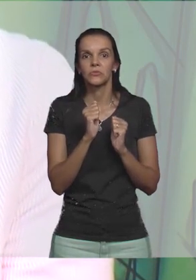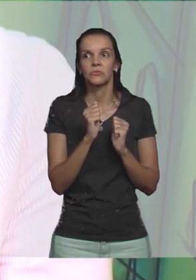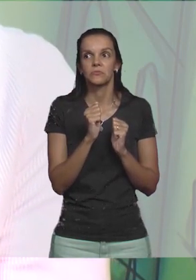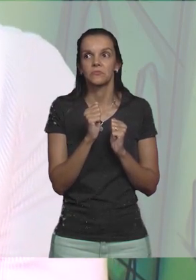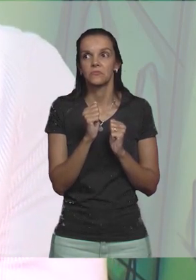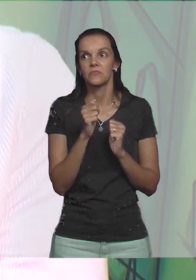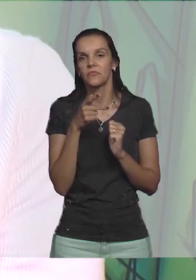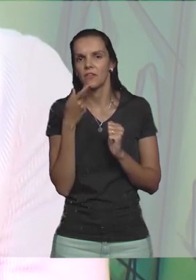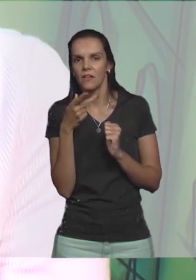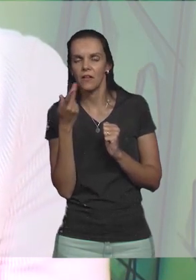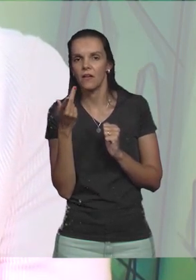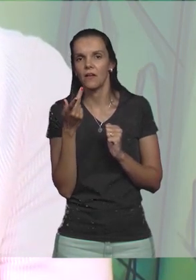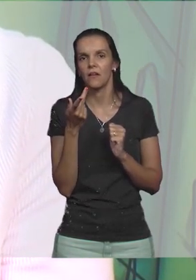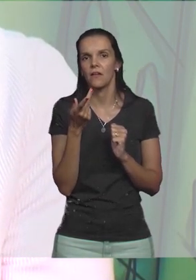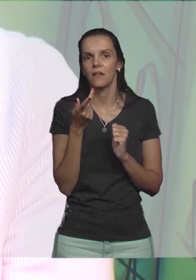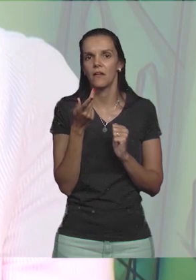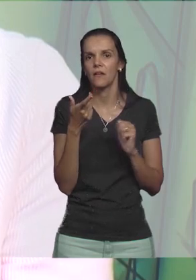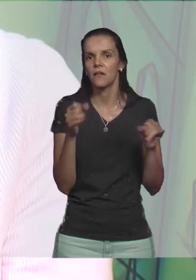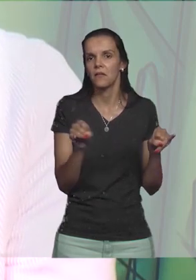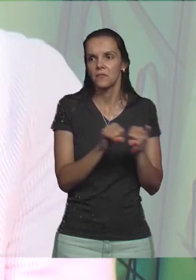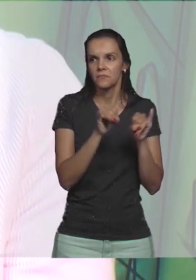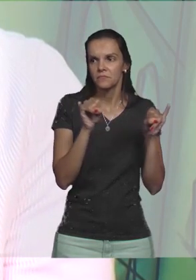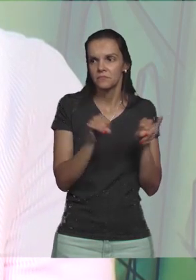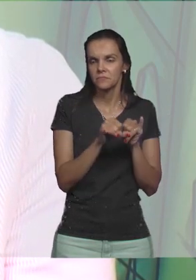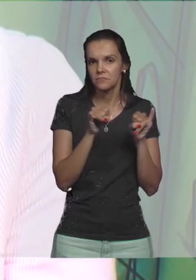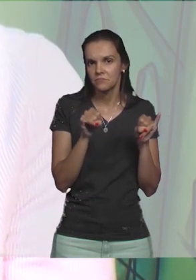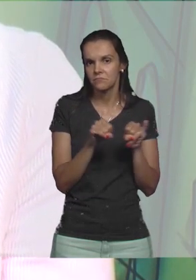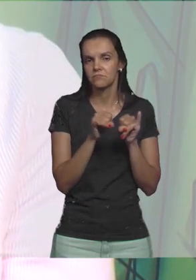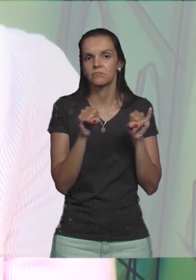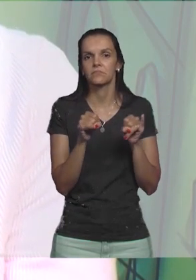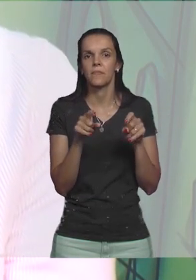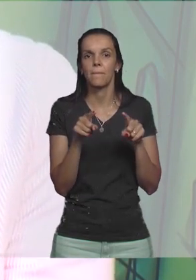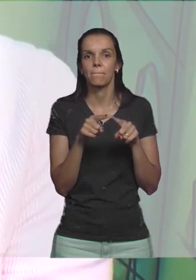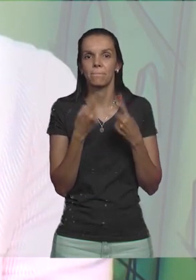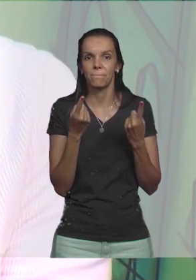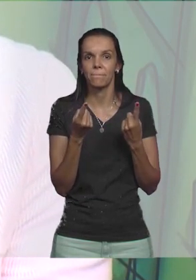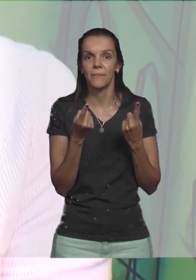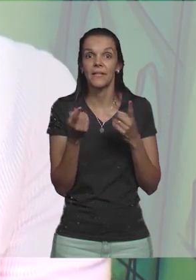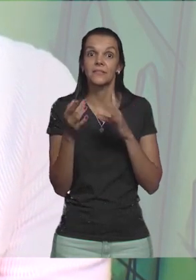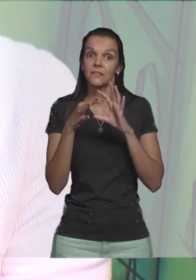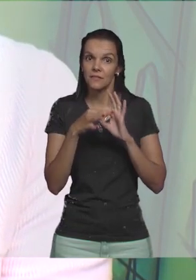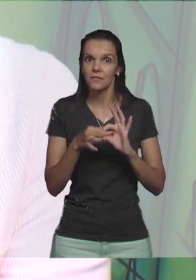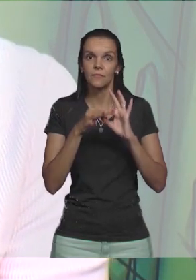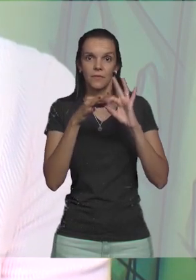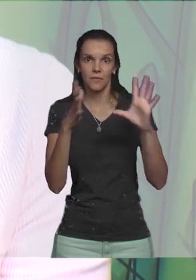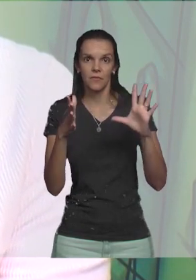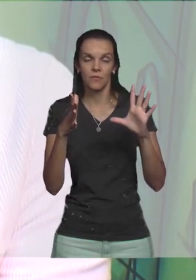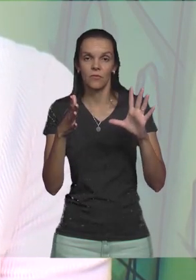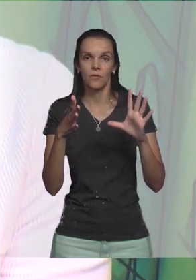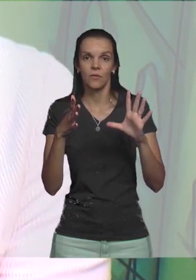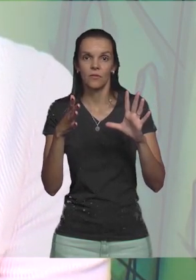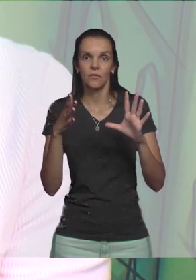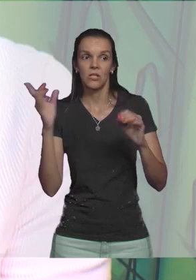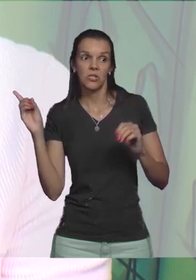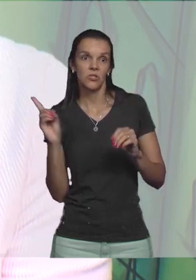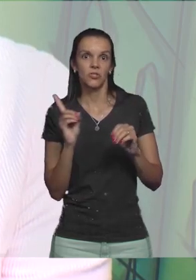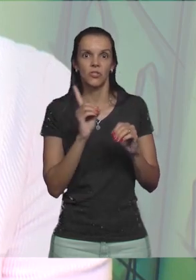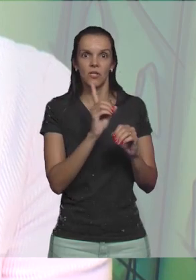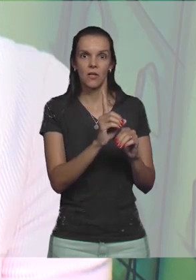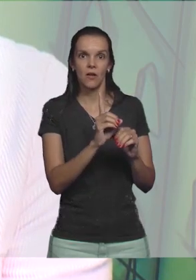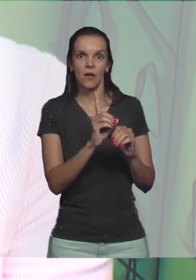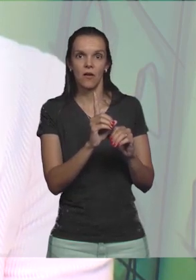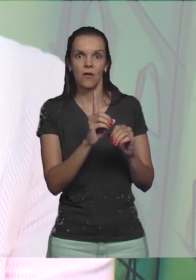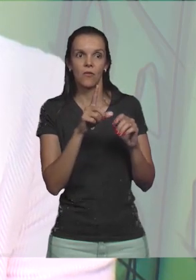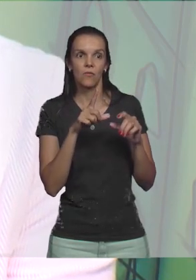coisa fútil ou uma bobagem, mas não existe nada mais libertador do que chegar em um